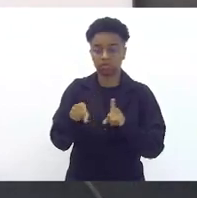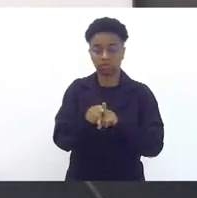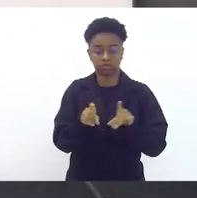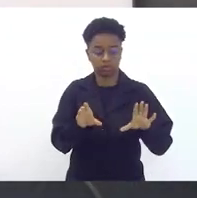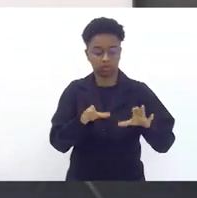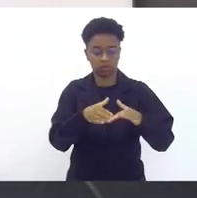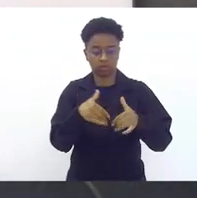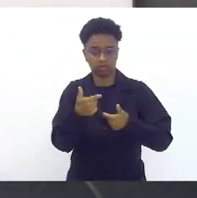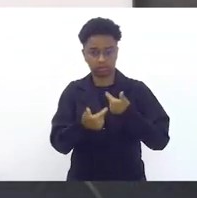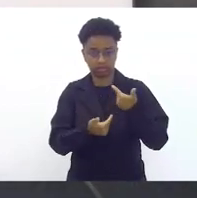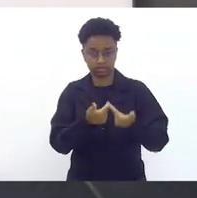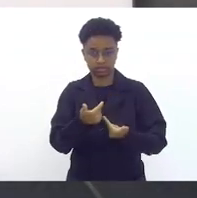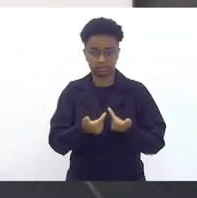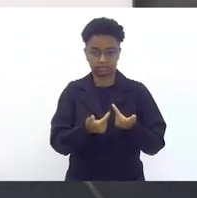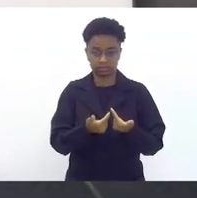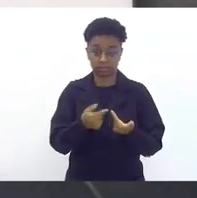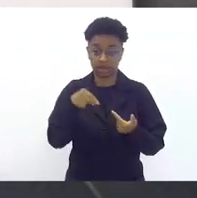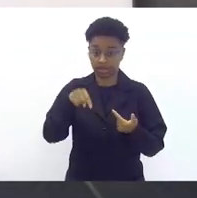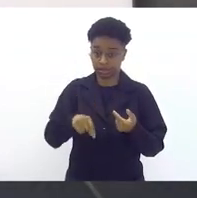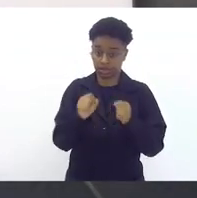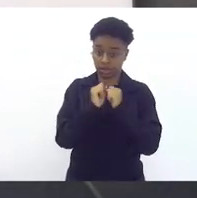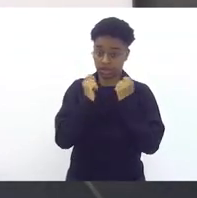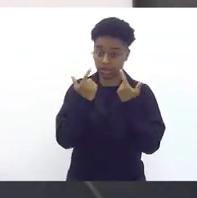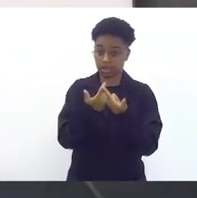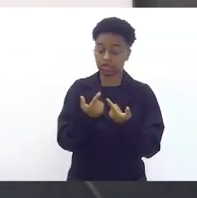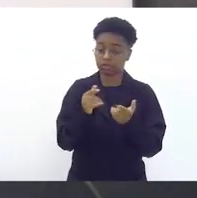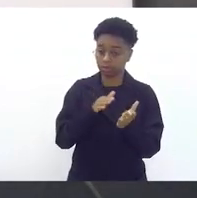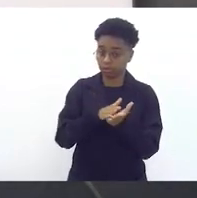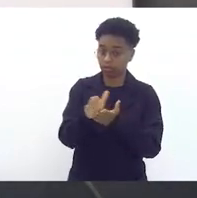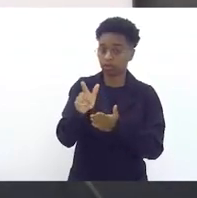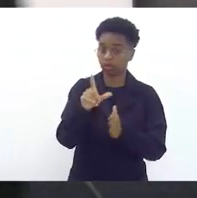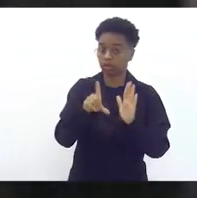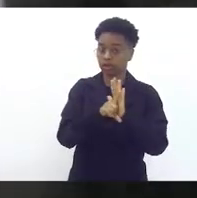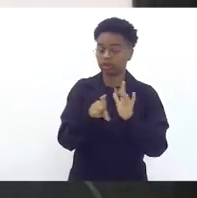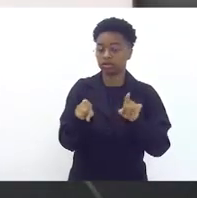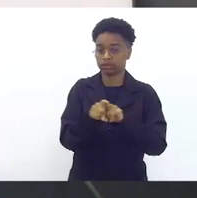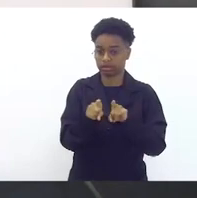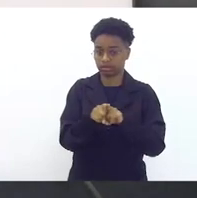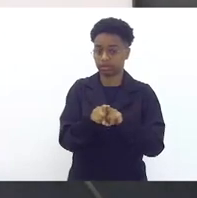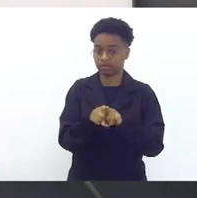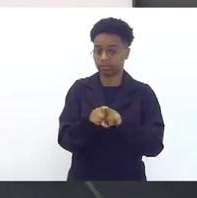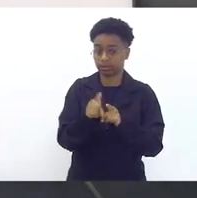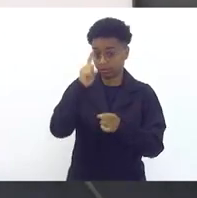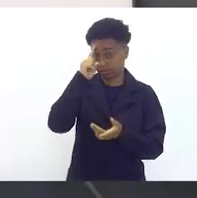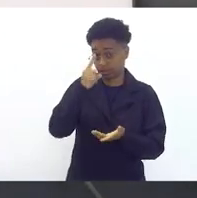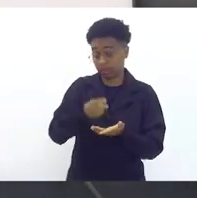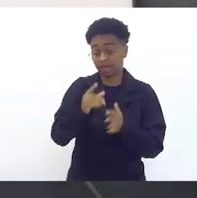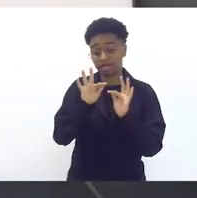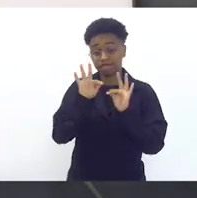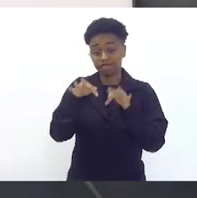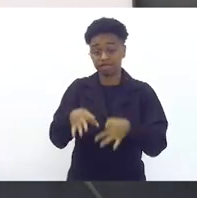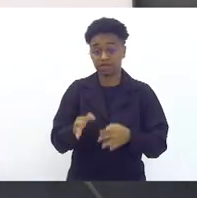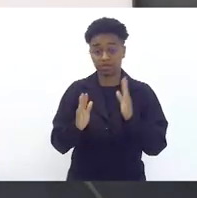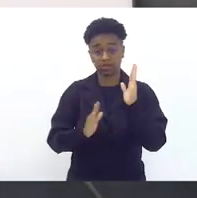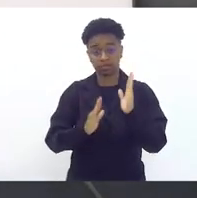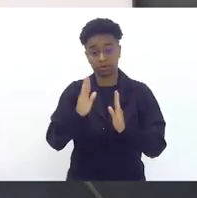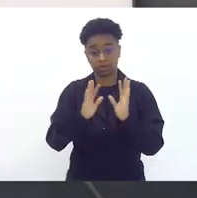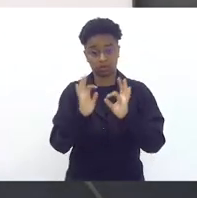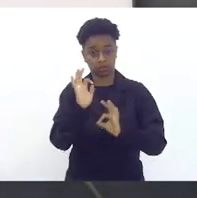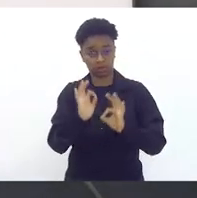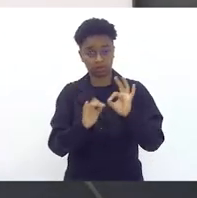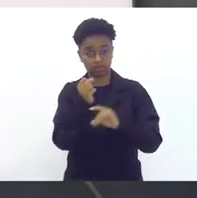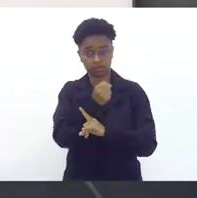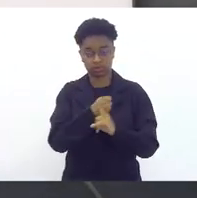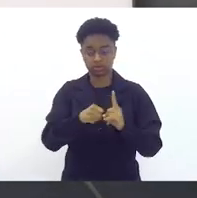trabalhadores? A ALERJ também publicou uma lei que determina o fim da vigência das organizações sociais.